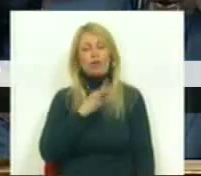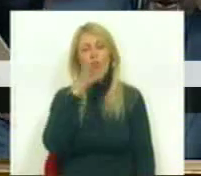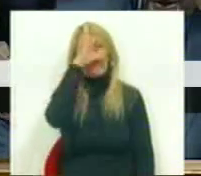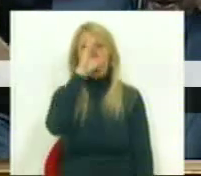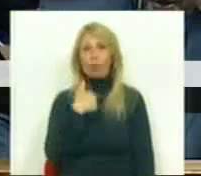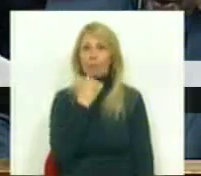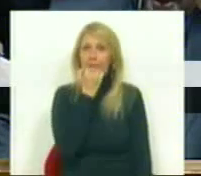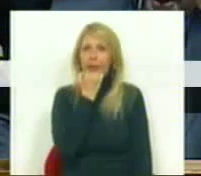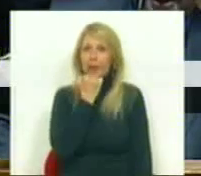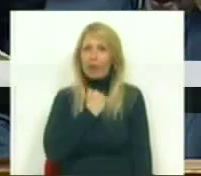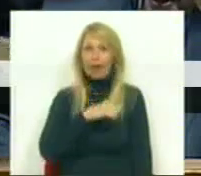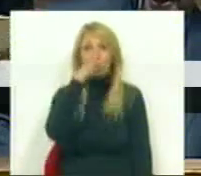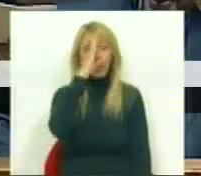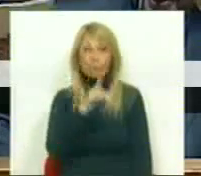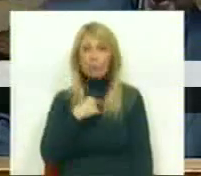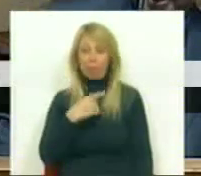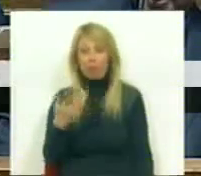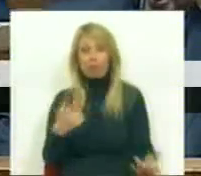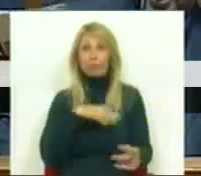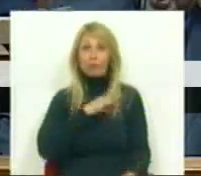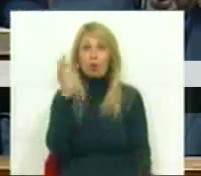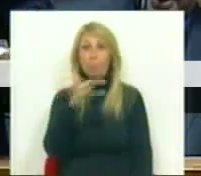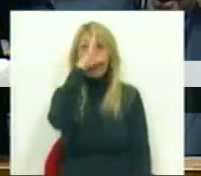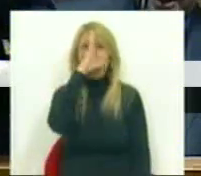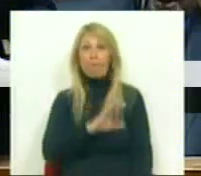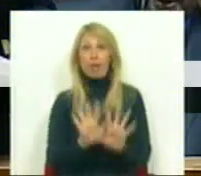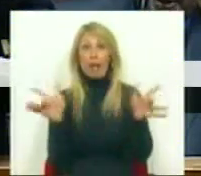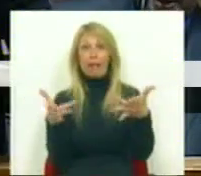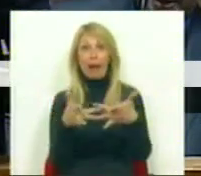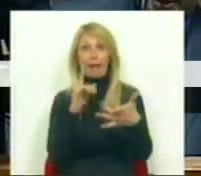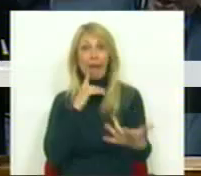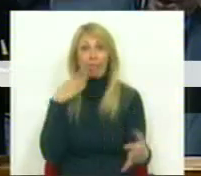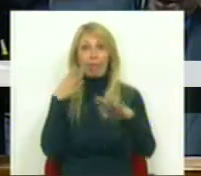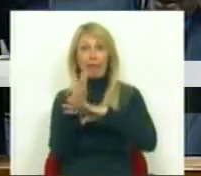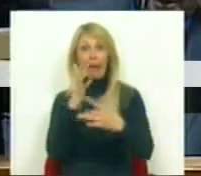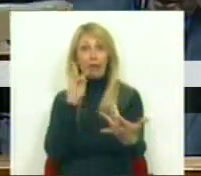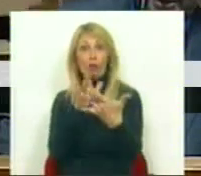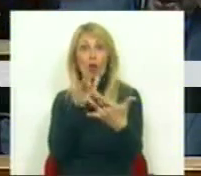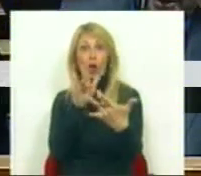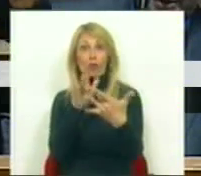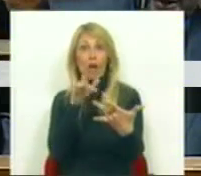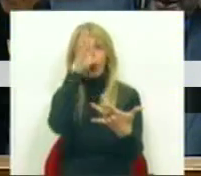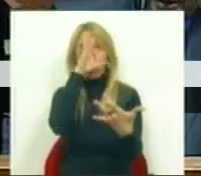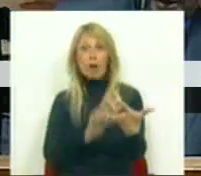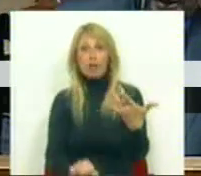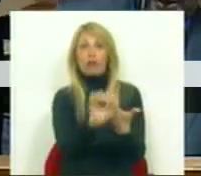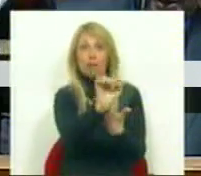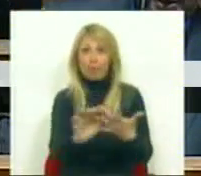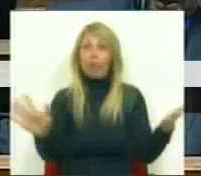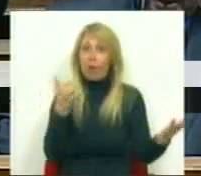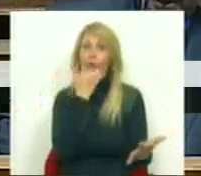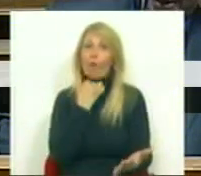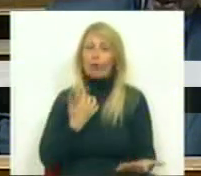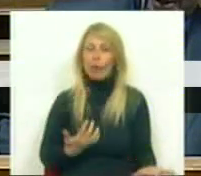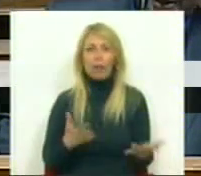Sr. Primeiro-Ministro estar online em contato com os membros do seu Governo, mas o Sr. Secretário de Estado não lhe disse a verdade. Porque no texto que ele assinou, que